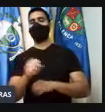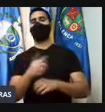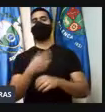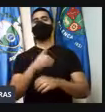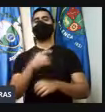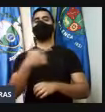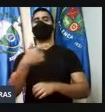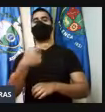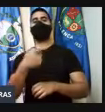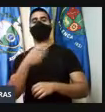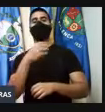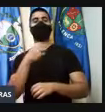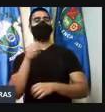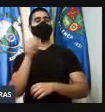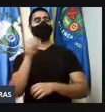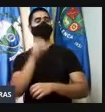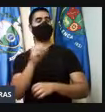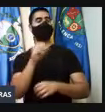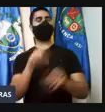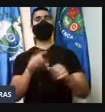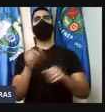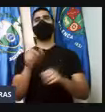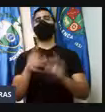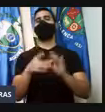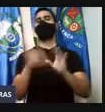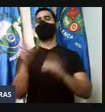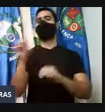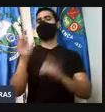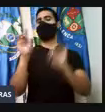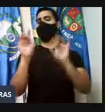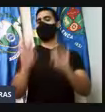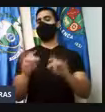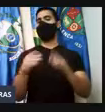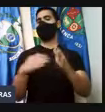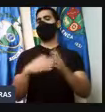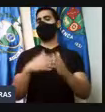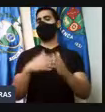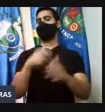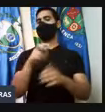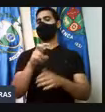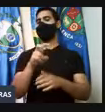outubro de 2020, que dispõe sobre abertura de crédito especial até o valor de R$